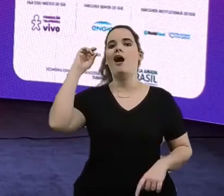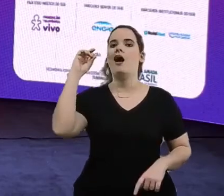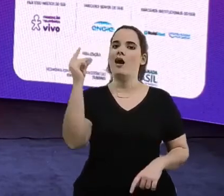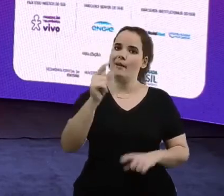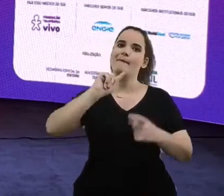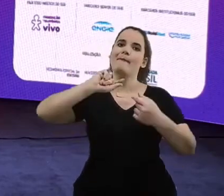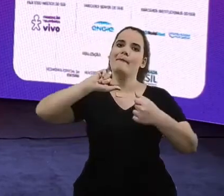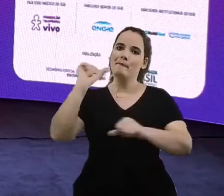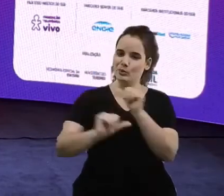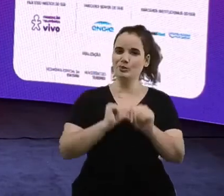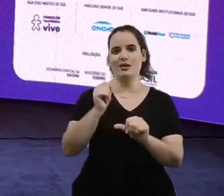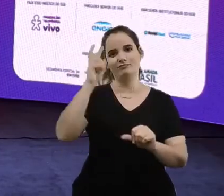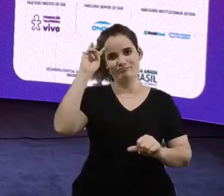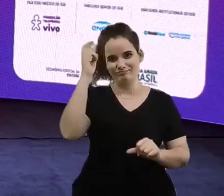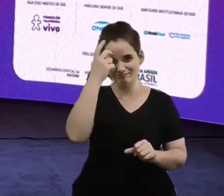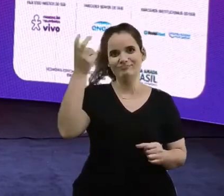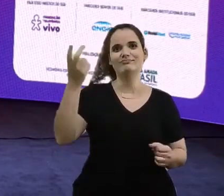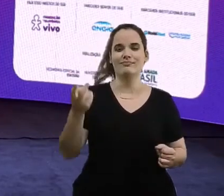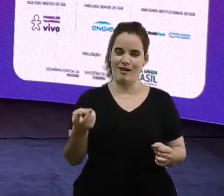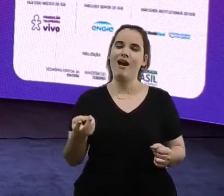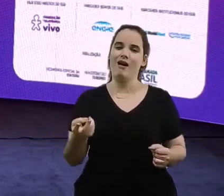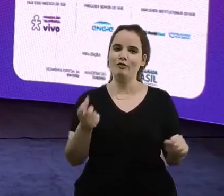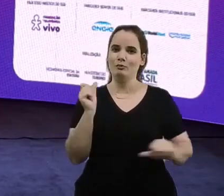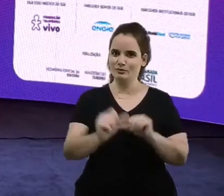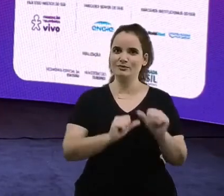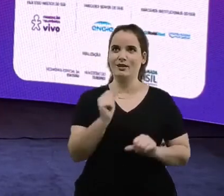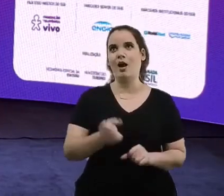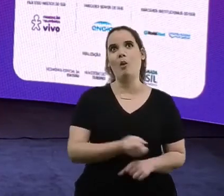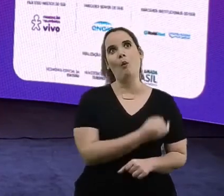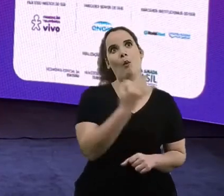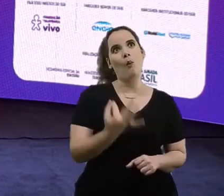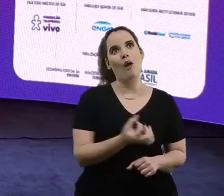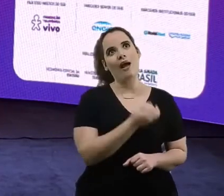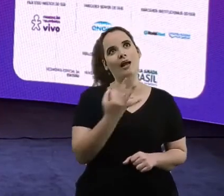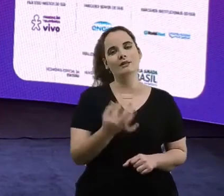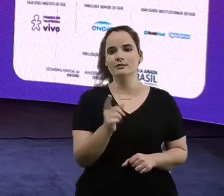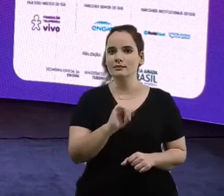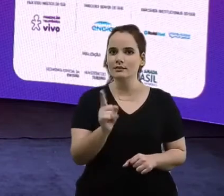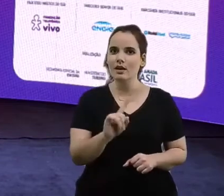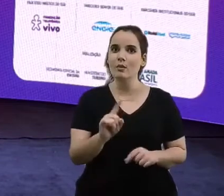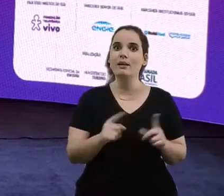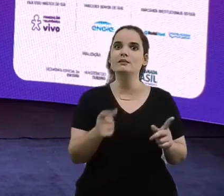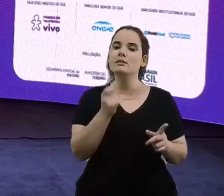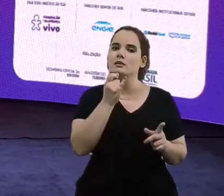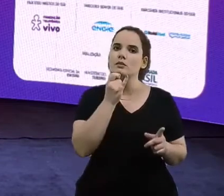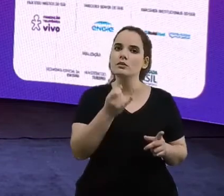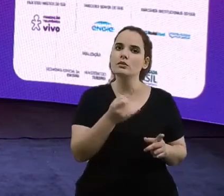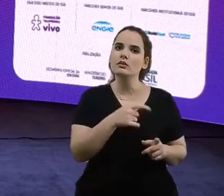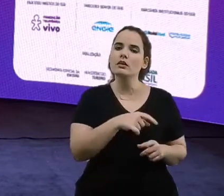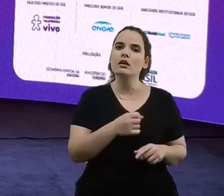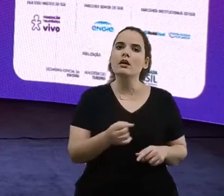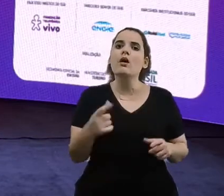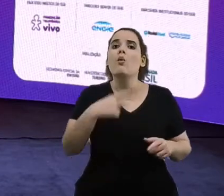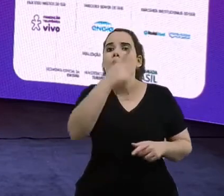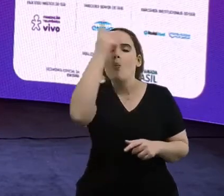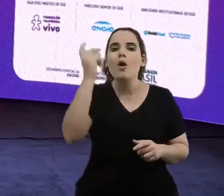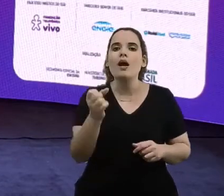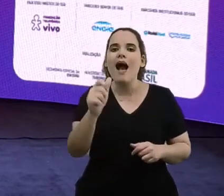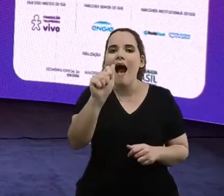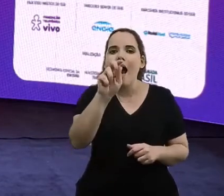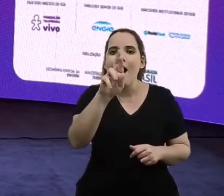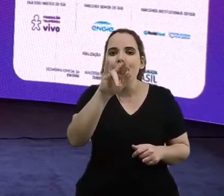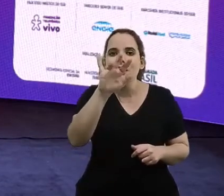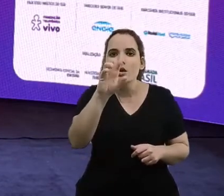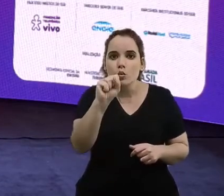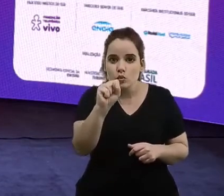desta variável para uma variável que é reduzir o número de sem-abrigos que estão na rua. E depois dentro desta